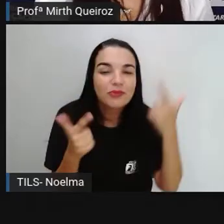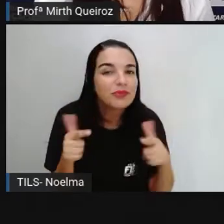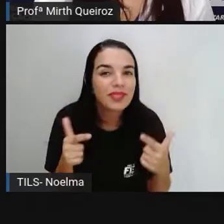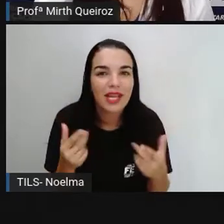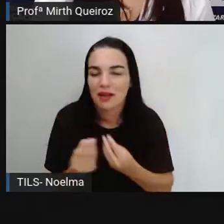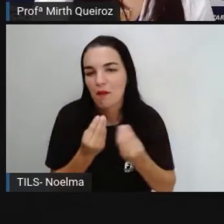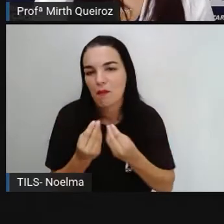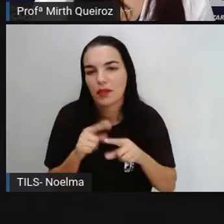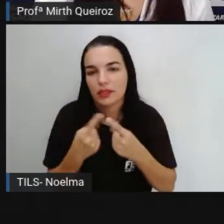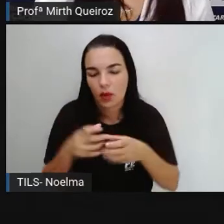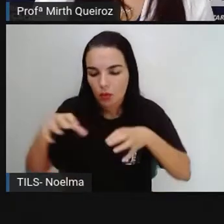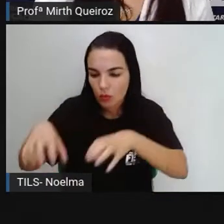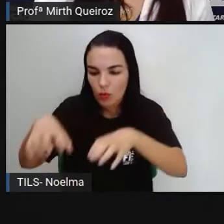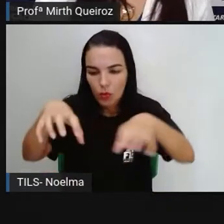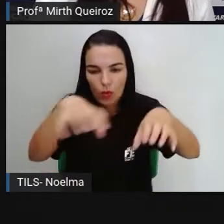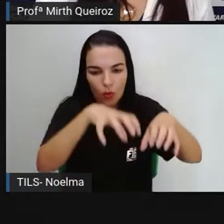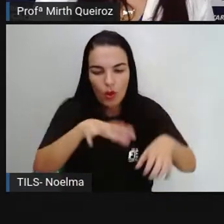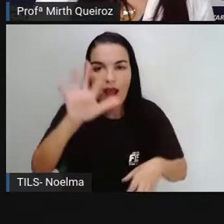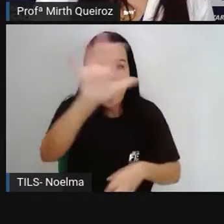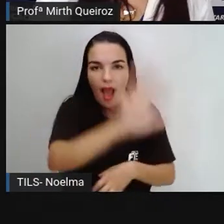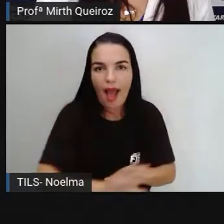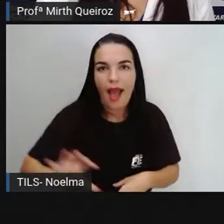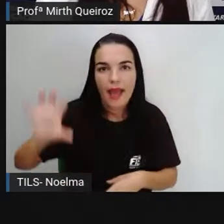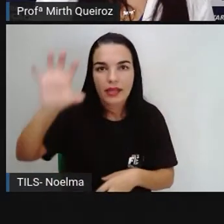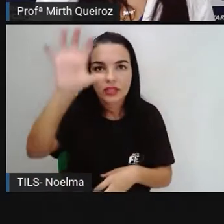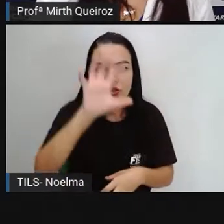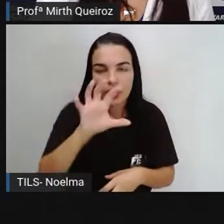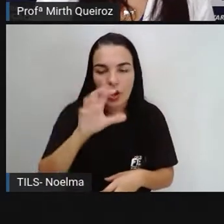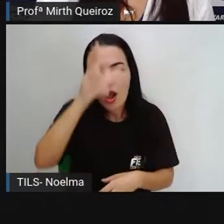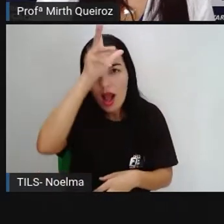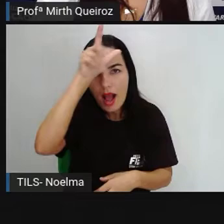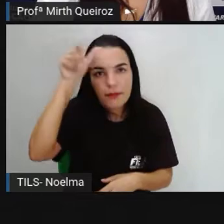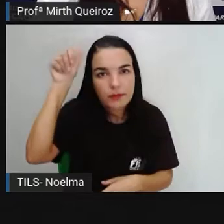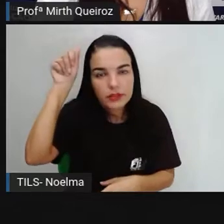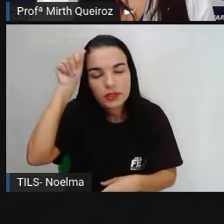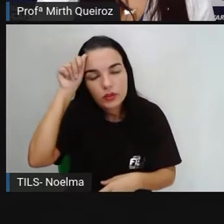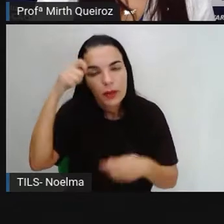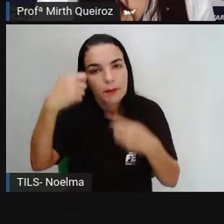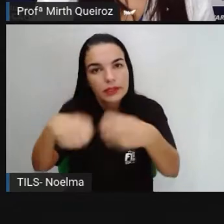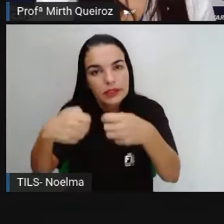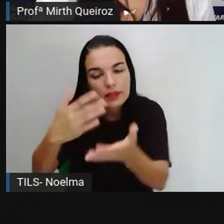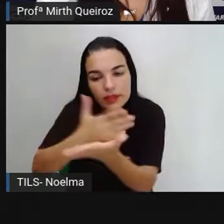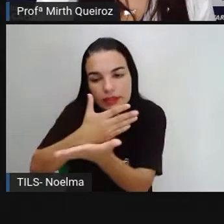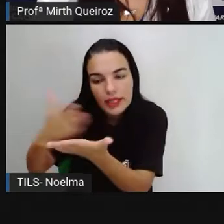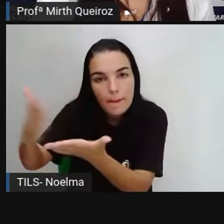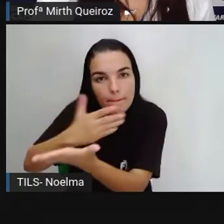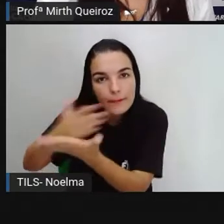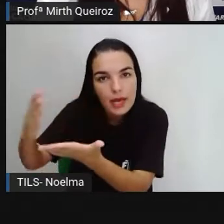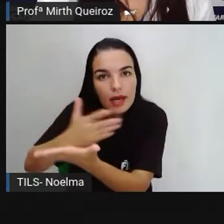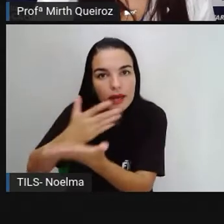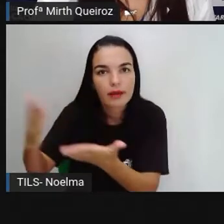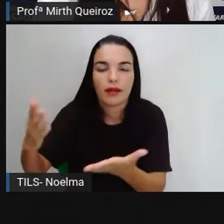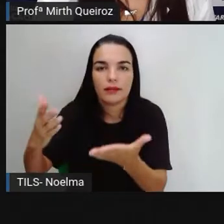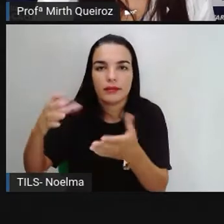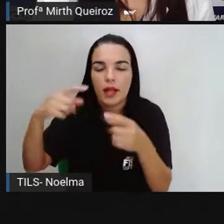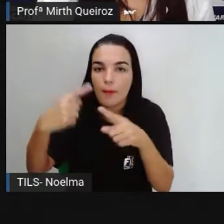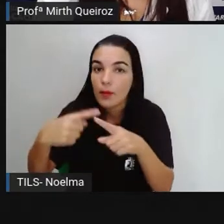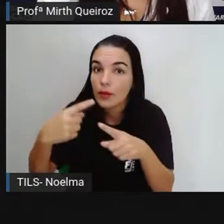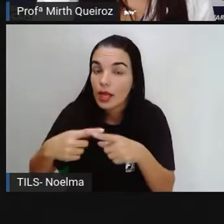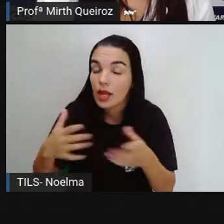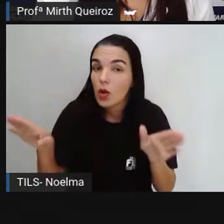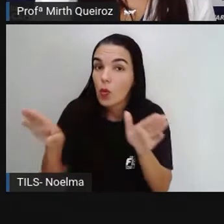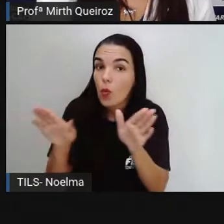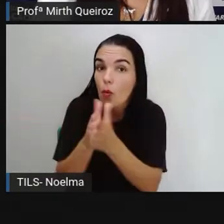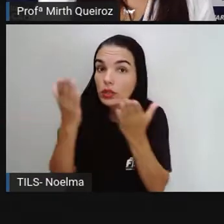indígenas, seria por quê? Seria uma forma de respeito a essas populações, uma vez que quando os portugueses chegaram